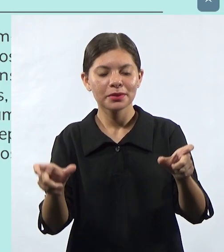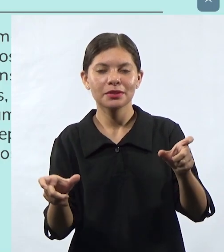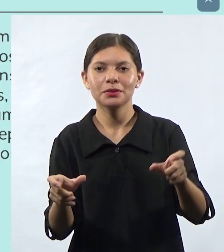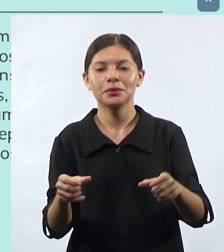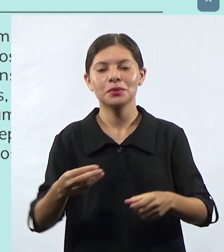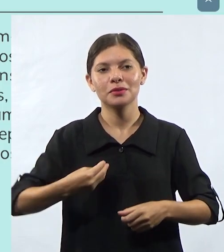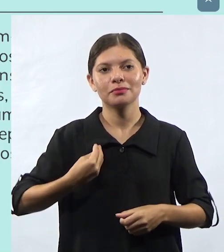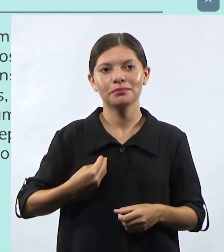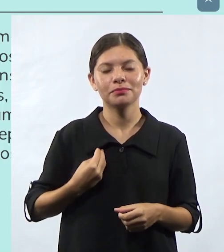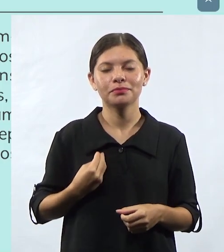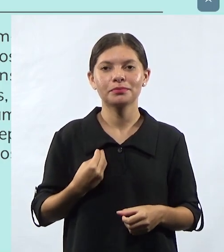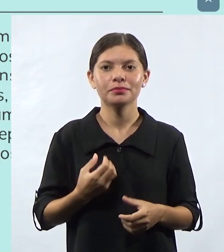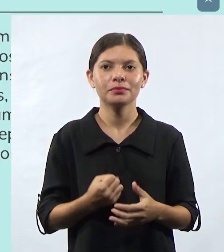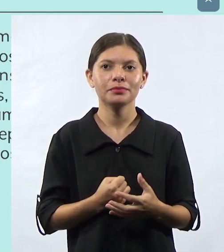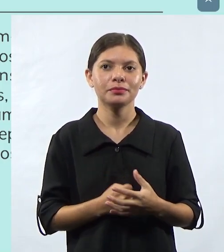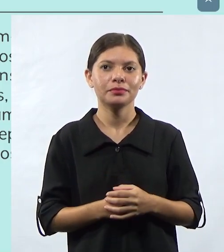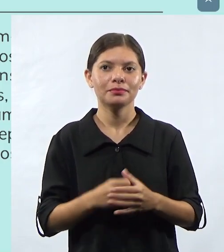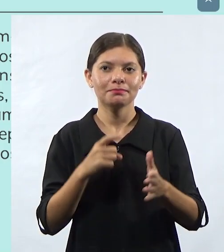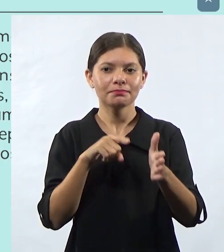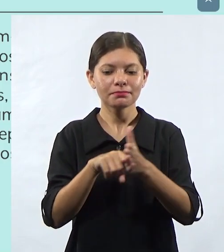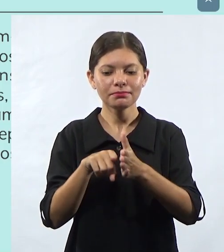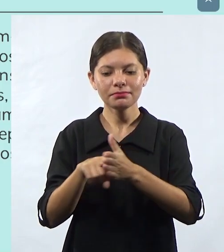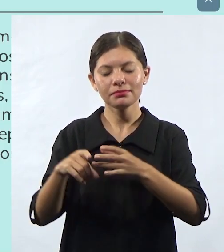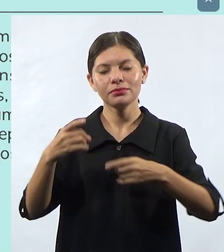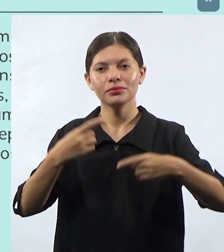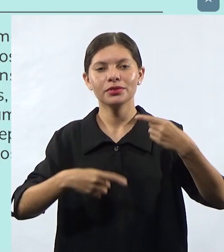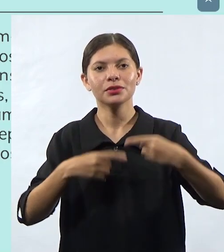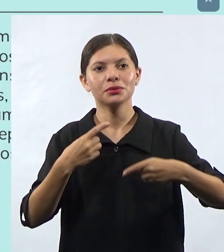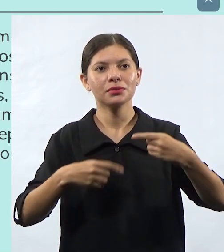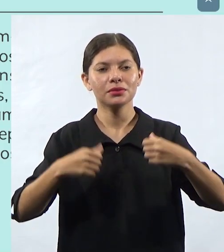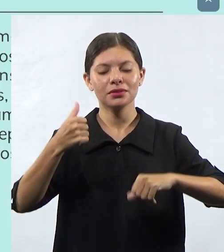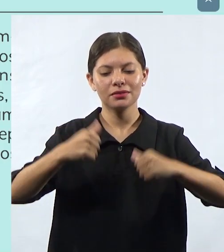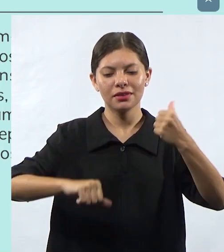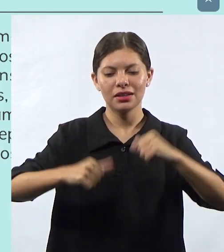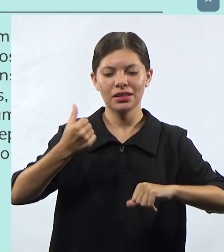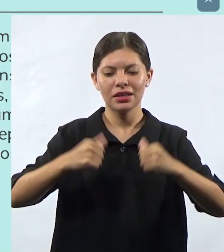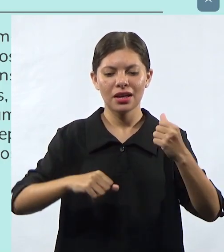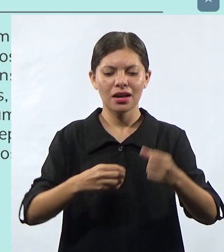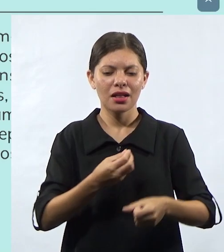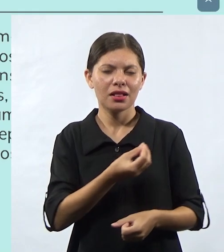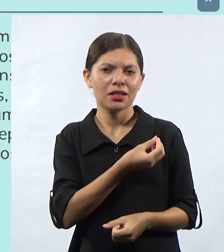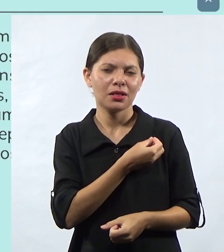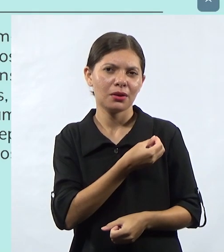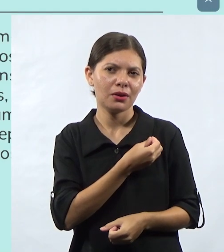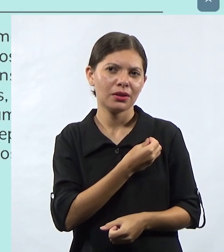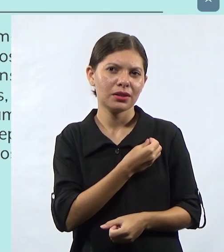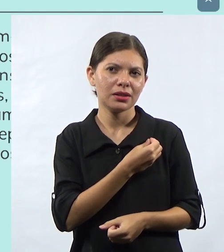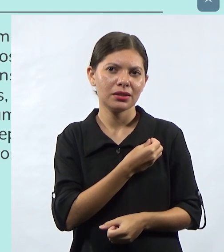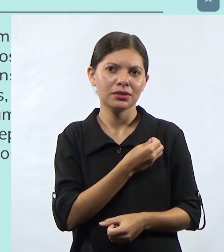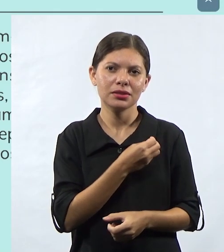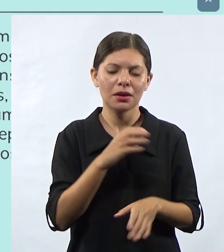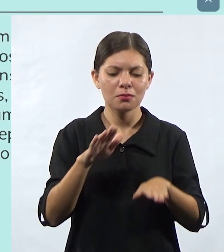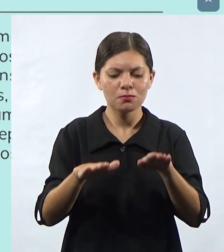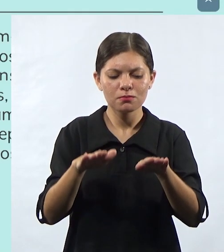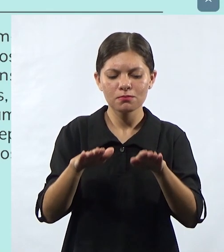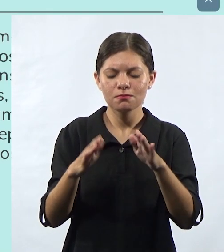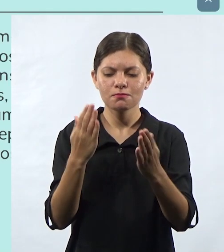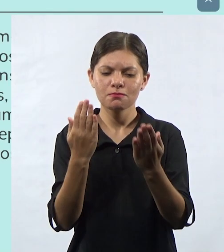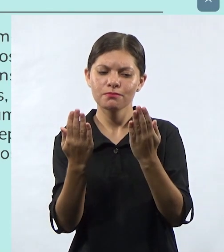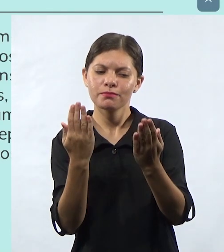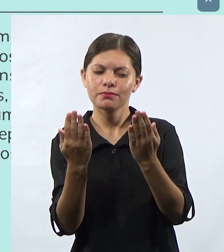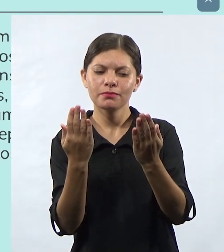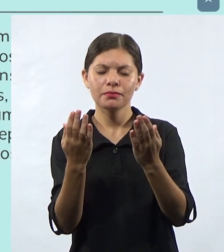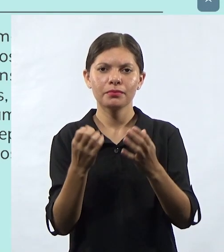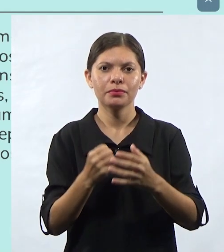de pesquisa deve fazer uma discussão e uma avaliação para comparar as notas e compartilhar as percepções. Isso é